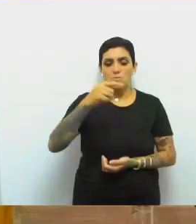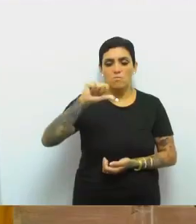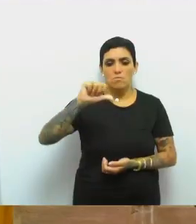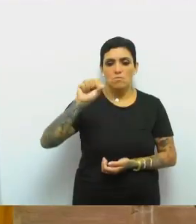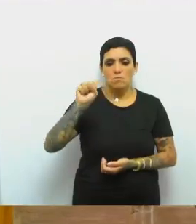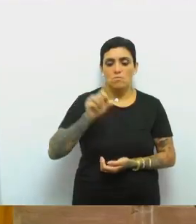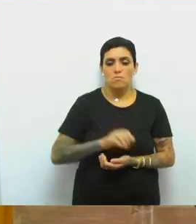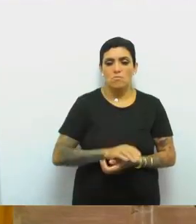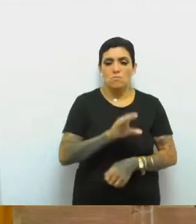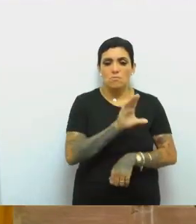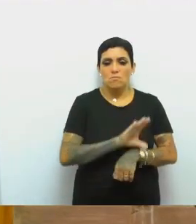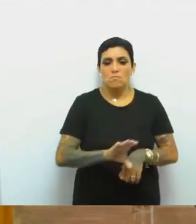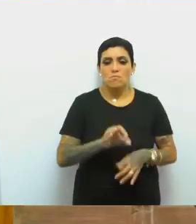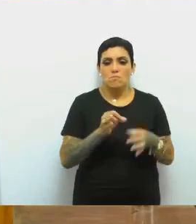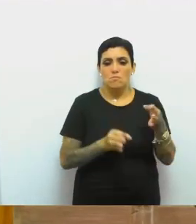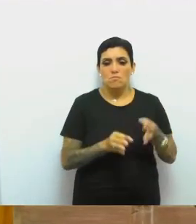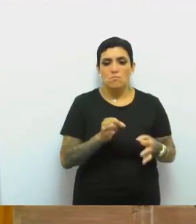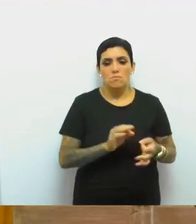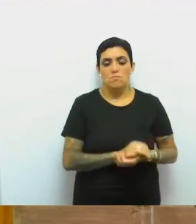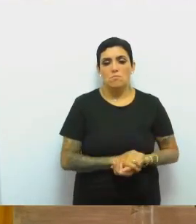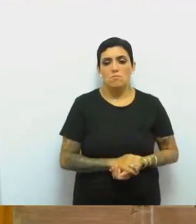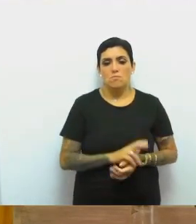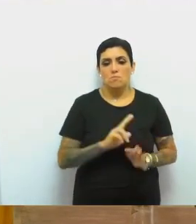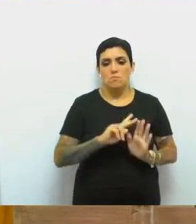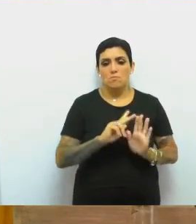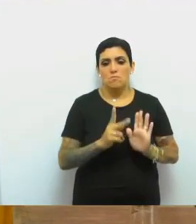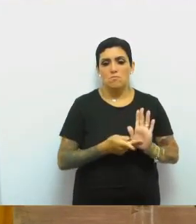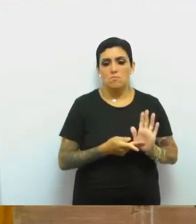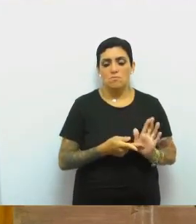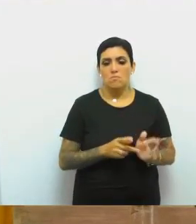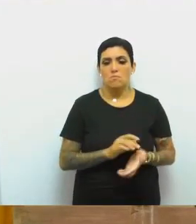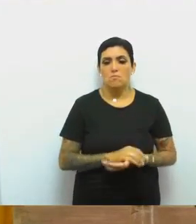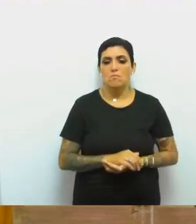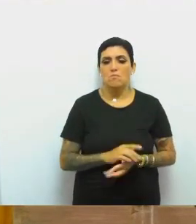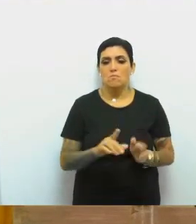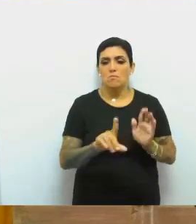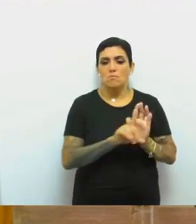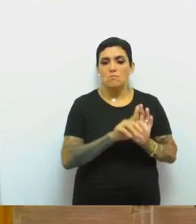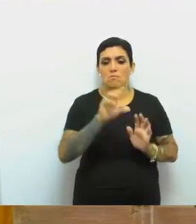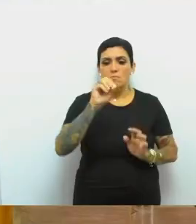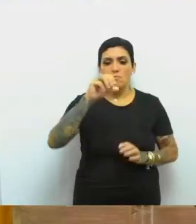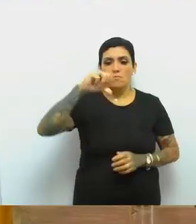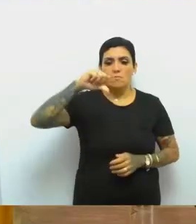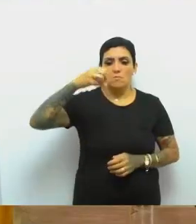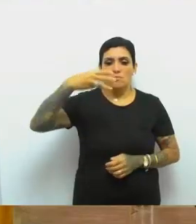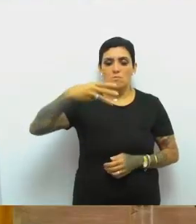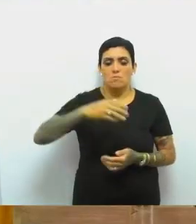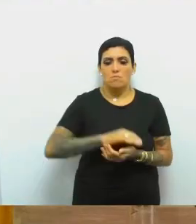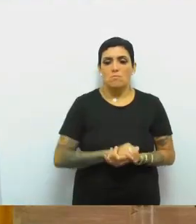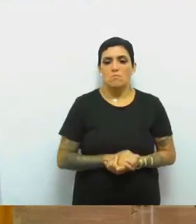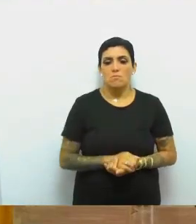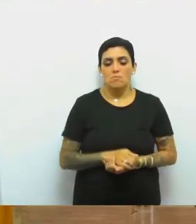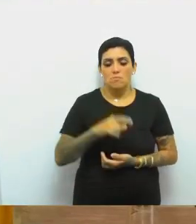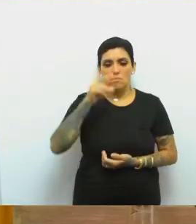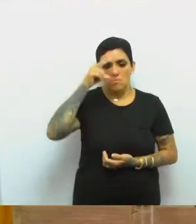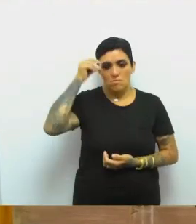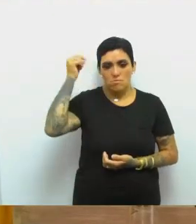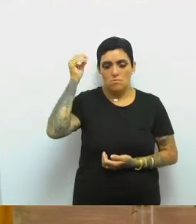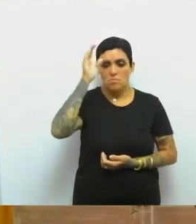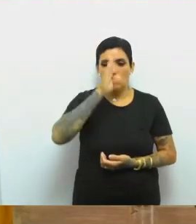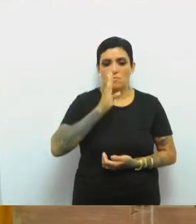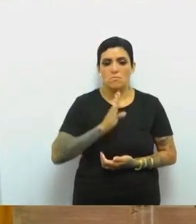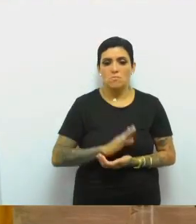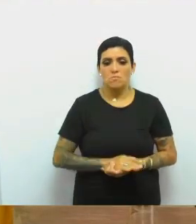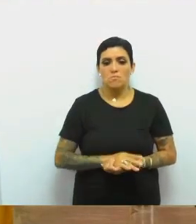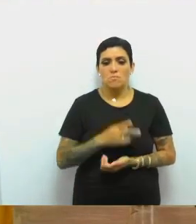Comissão de Justiça, opinando pela aprovação do projeto Decreto Legislativo 093, de autoria da vereadora Tite Brasil, que dispõe